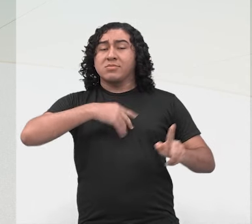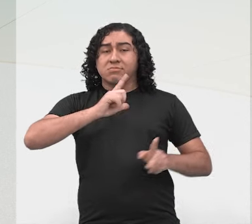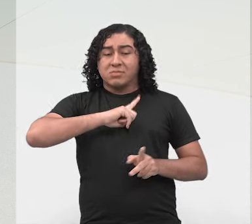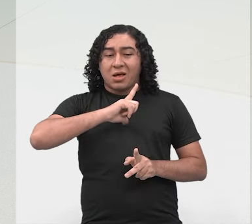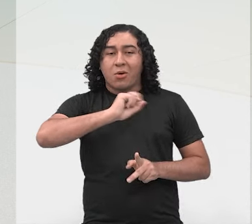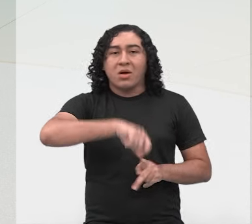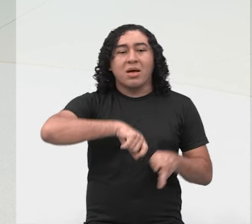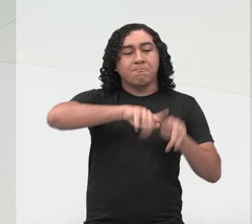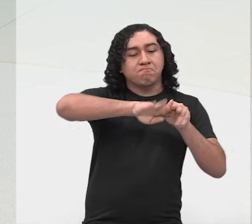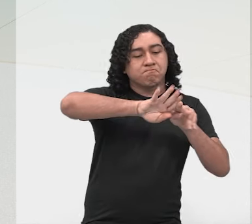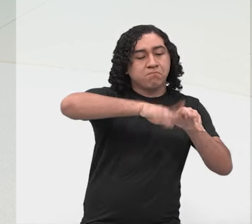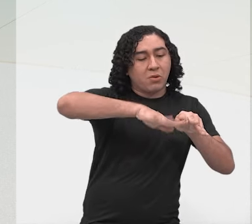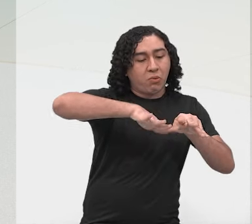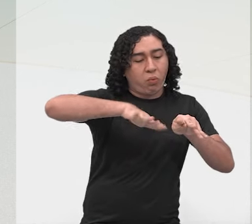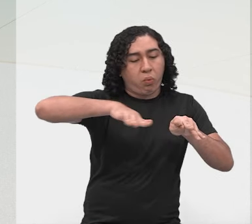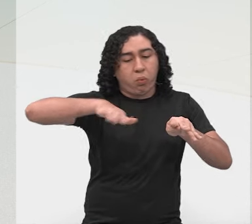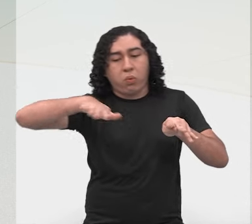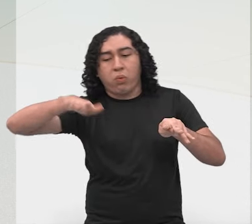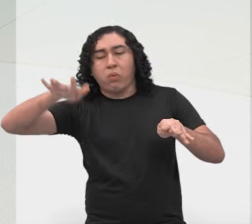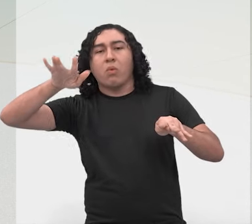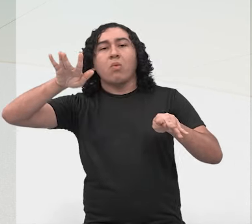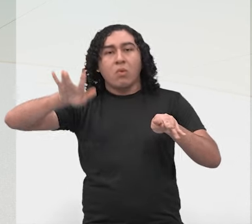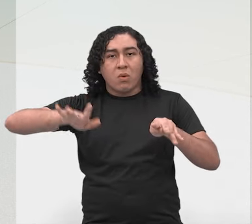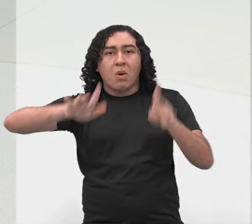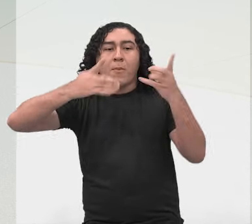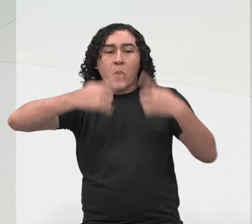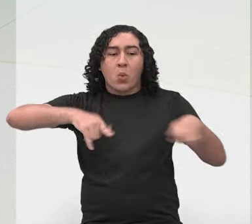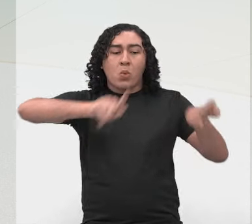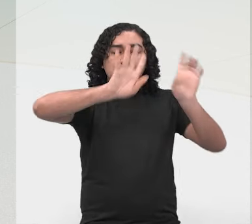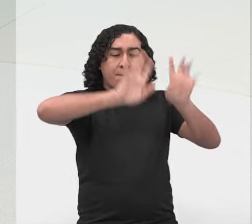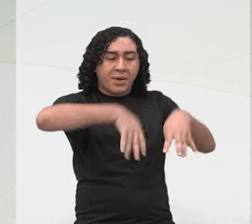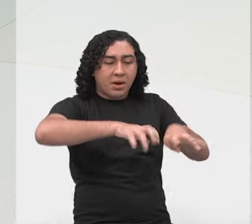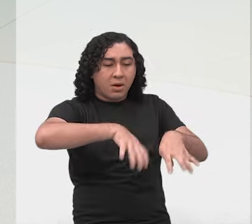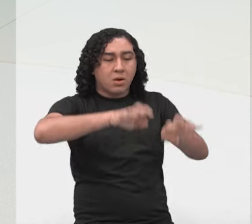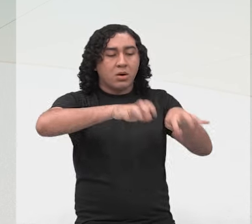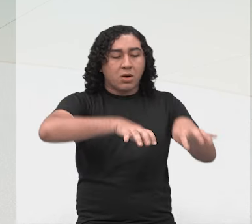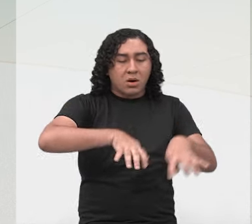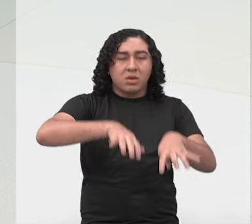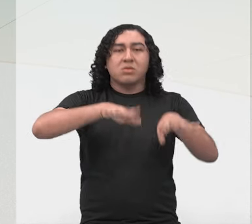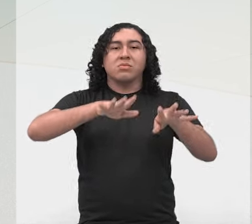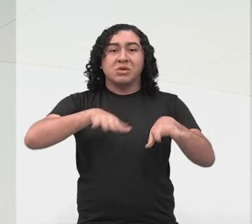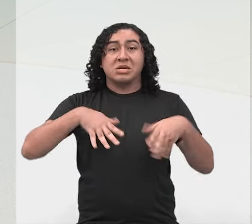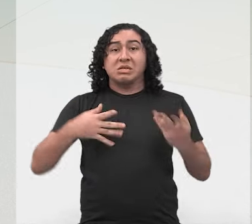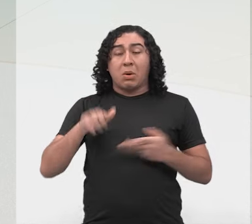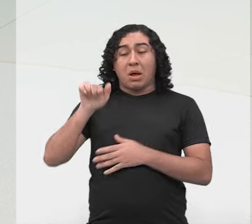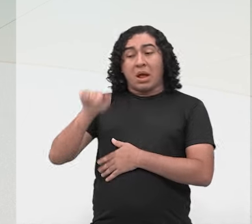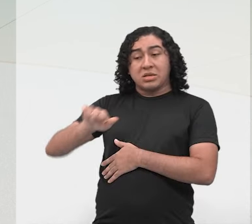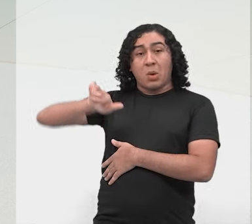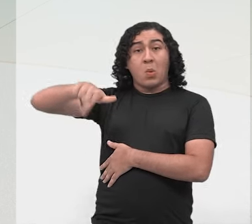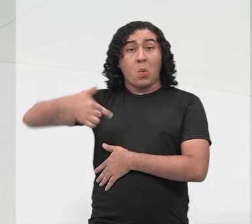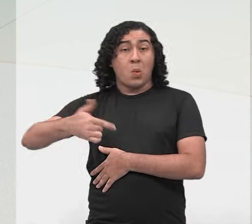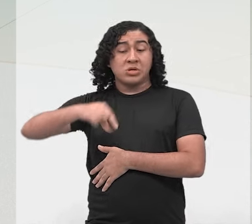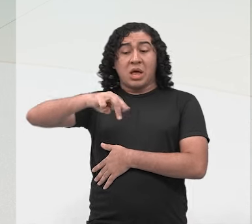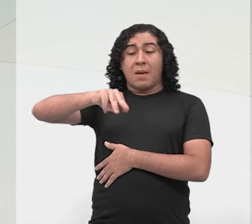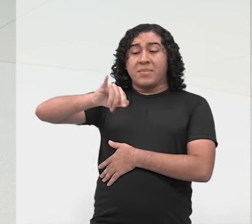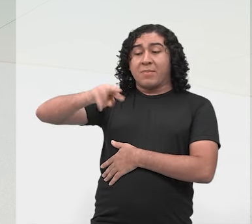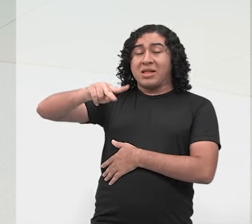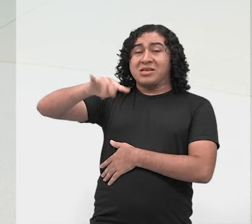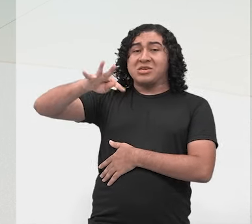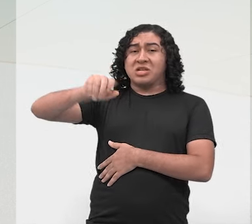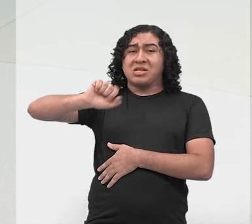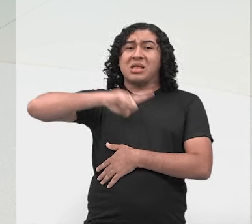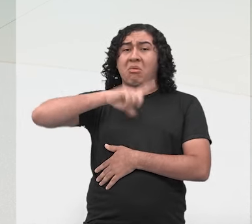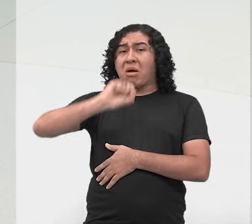toda uma sequência musical, a questão do piano, a questão... Então essa música minimalista ela vai trabalhar uma coisa